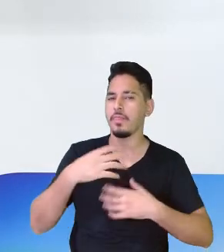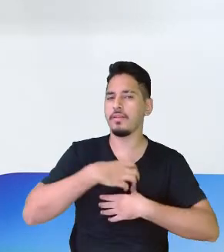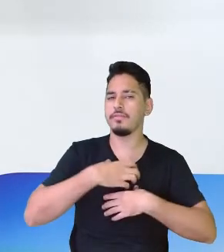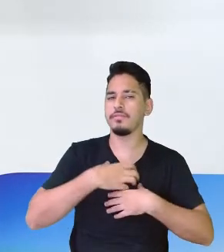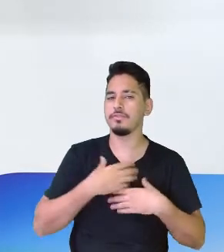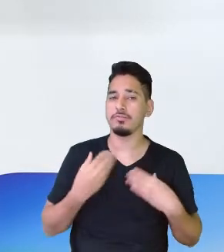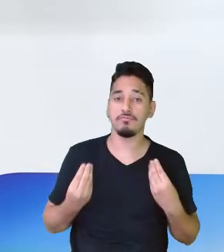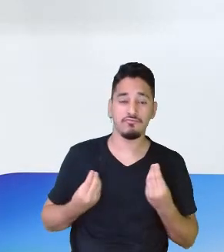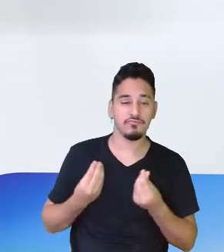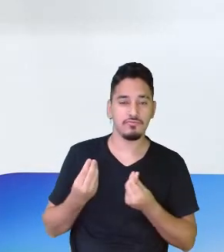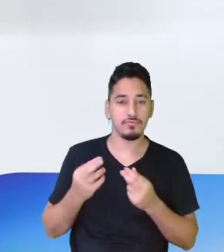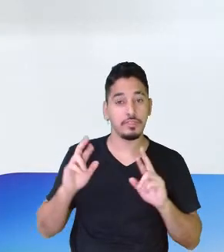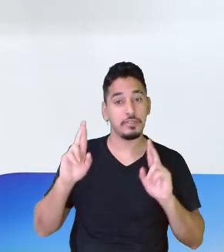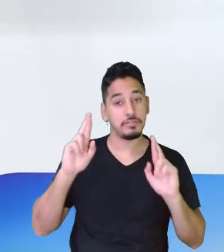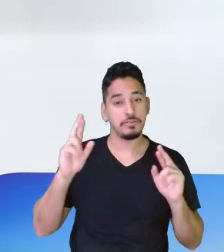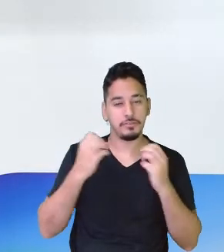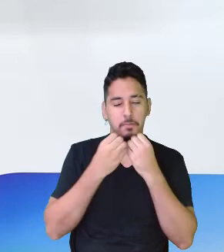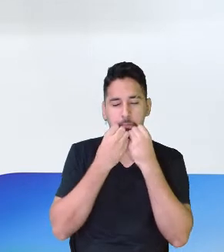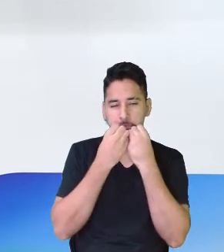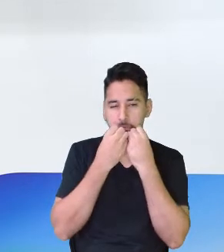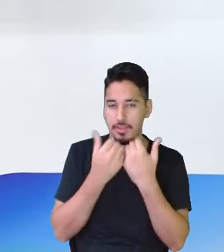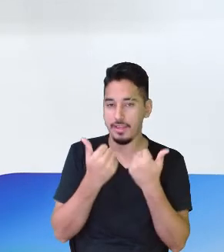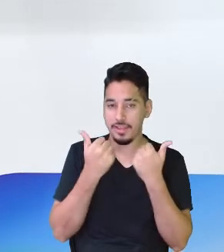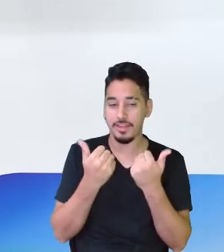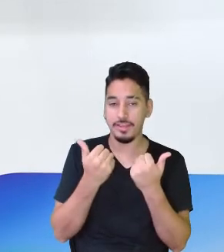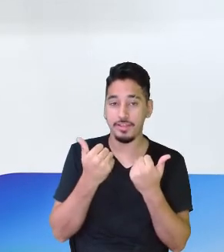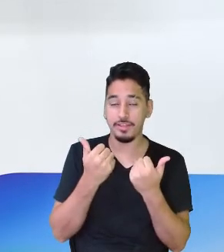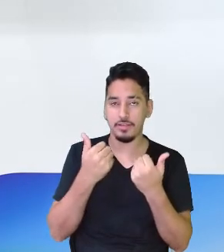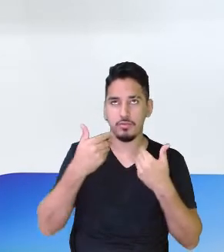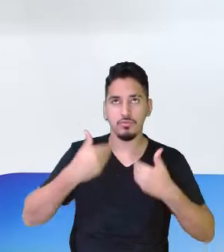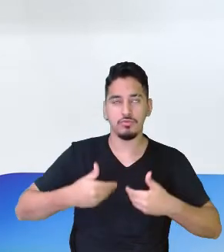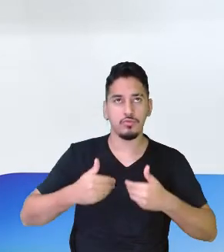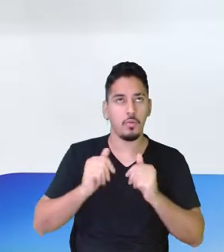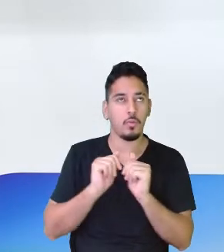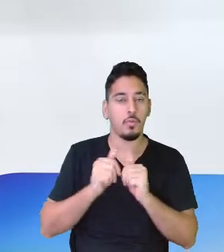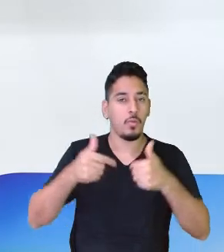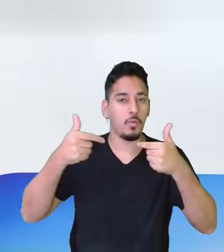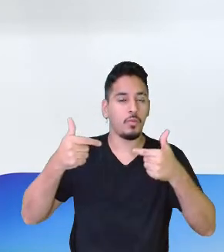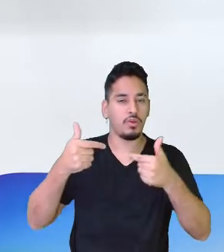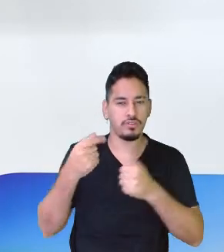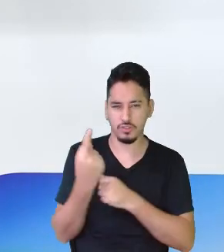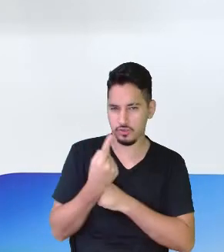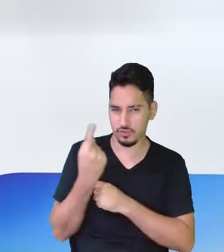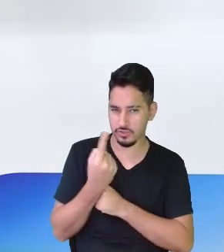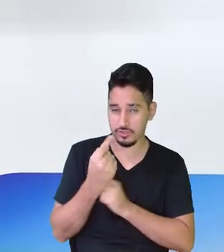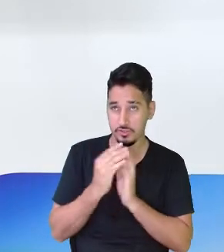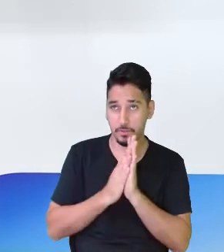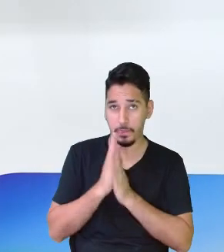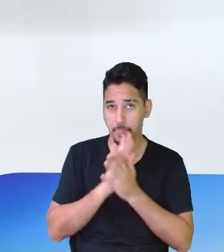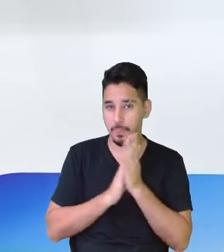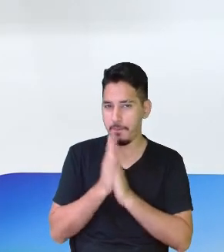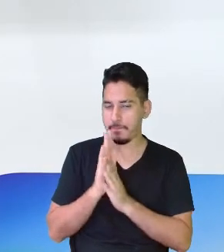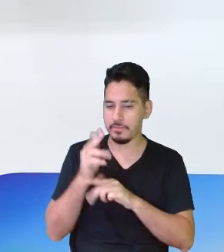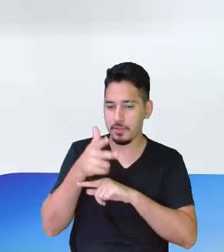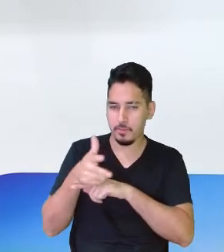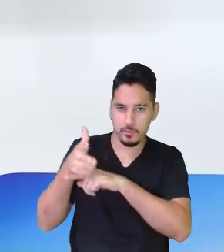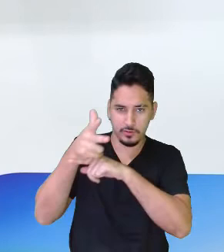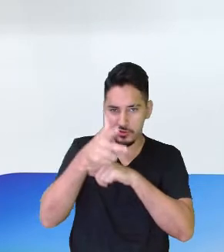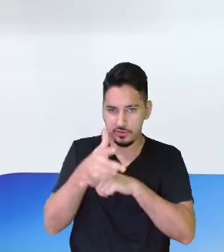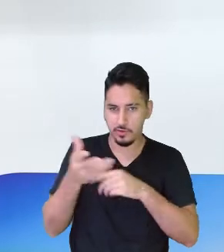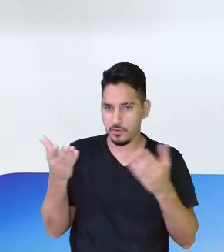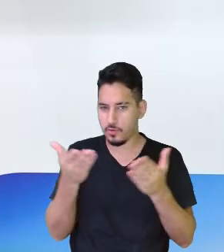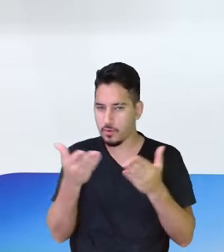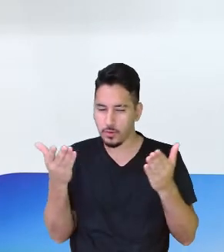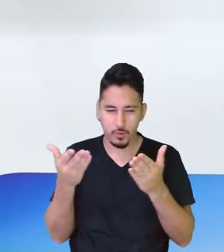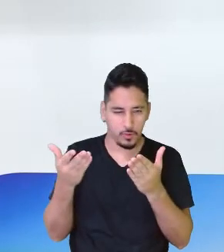estão? Espero que muito bem. Como eu sou muito sortuda, nunca ando sozinha. E além da produção que permite que as aulas cheguem